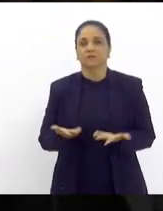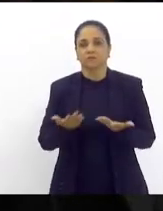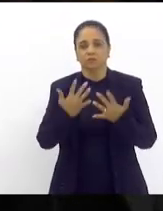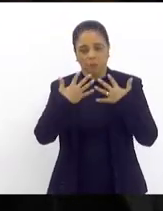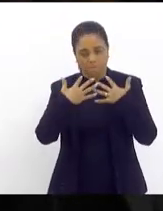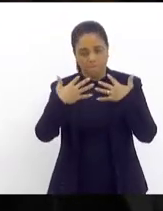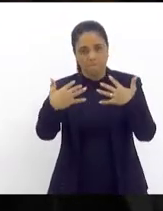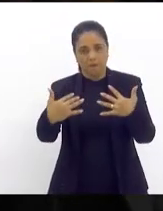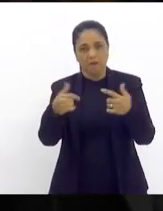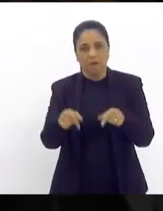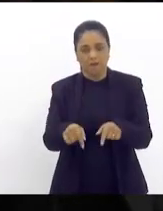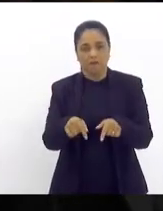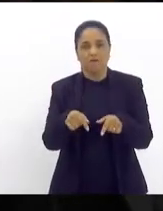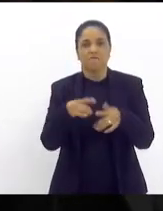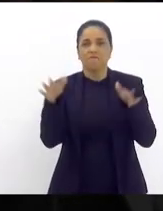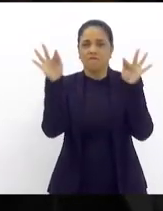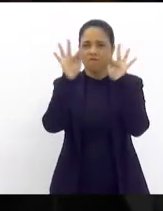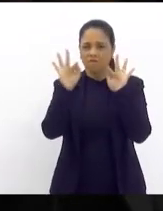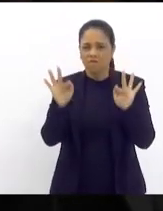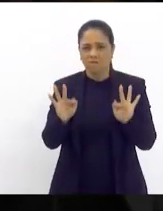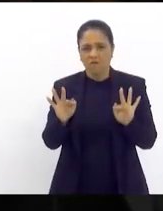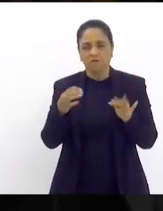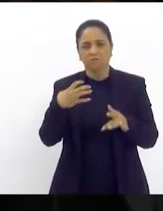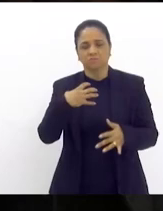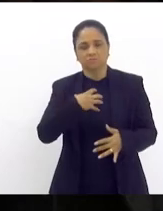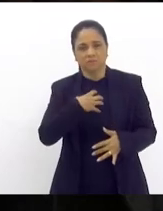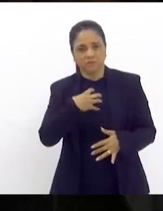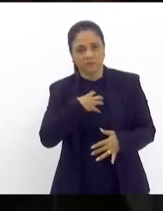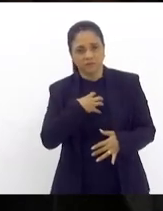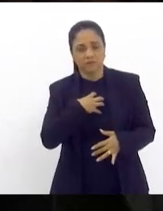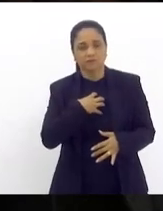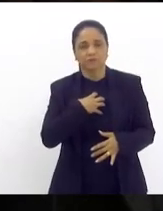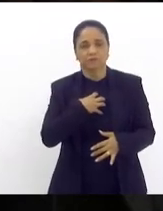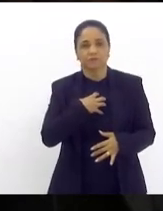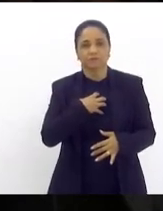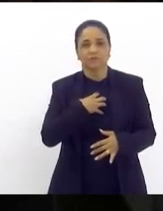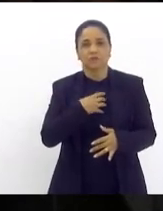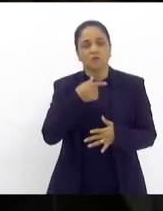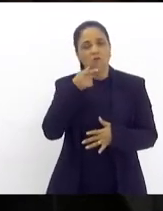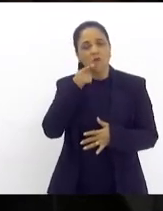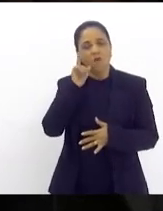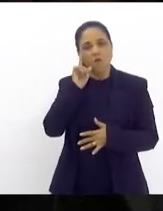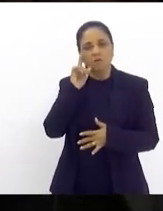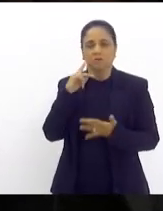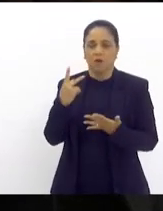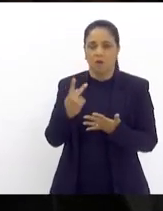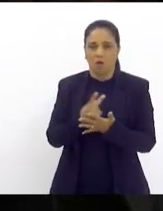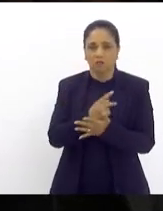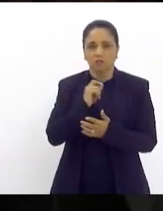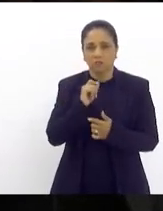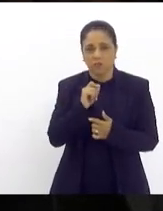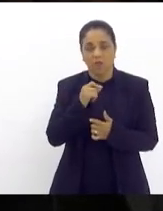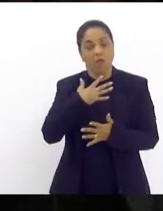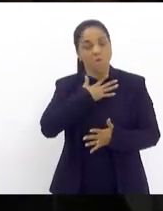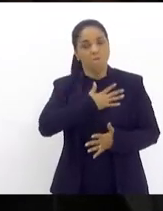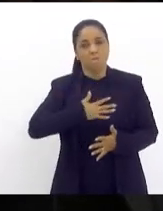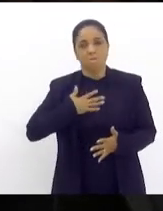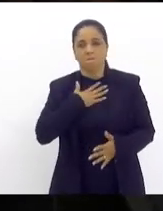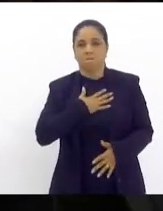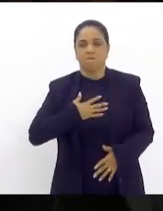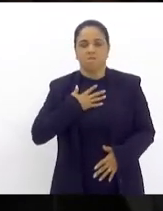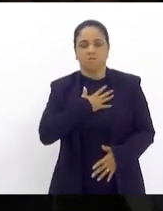muito feliz pela pelo fato acontecido ontem tive o prazer